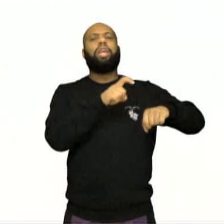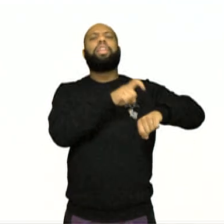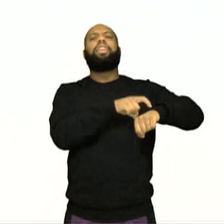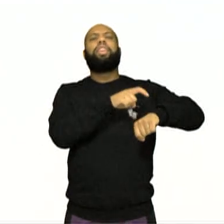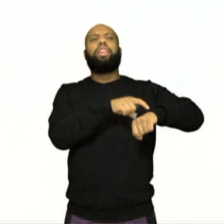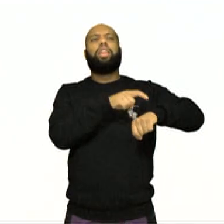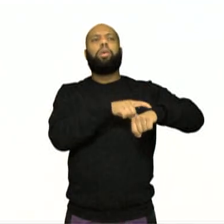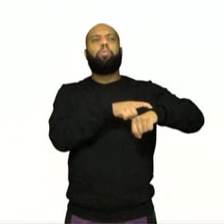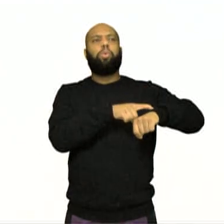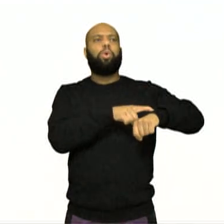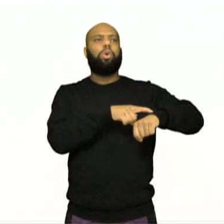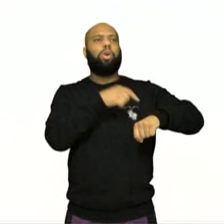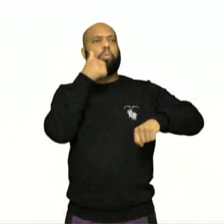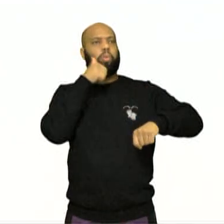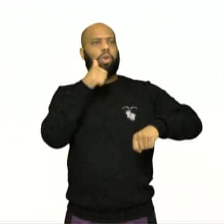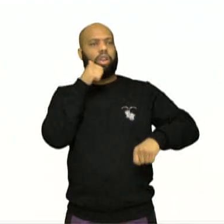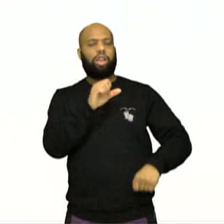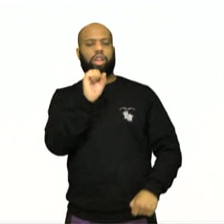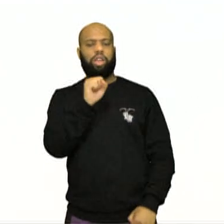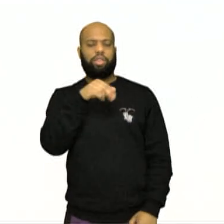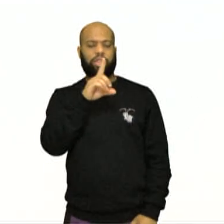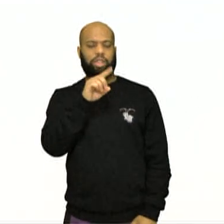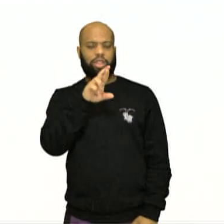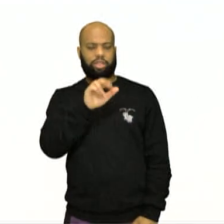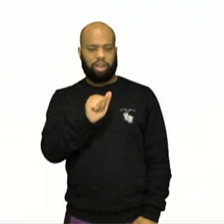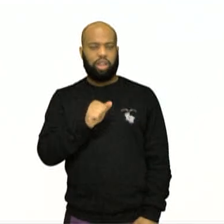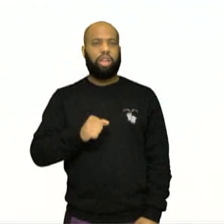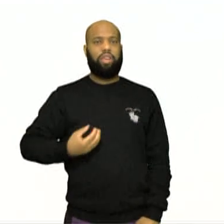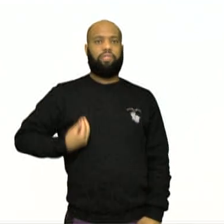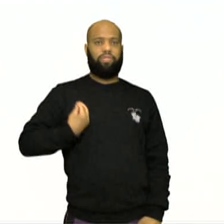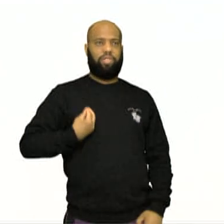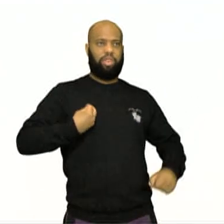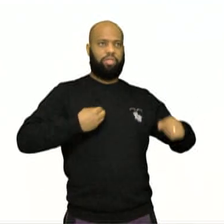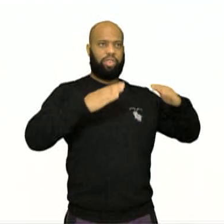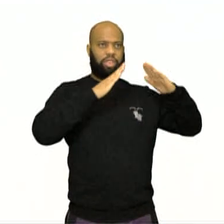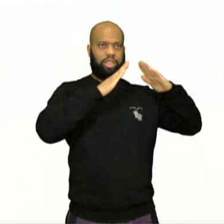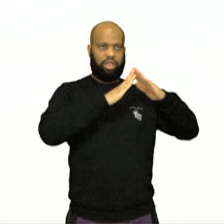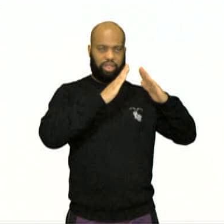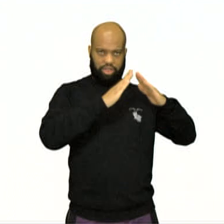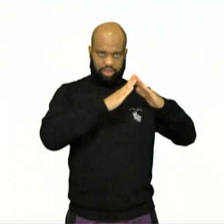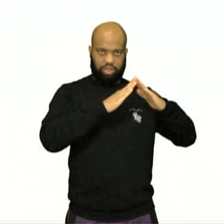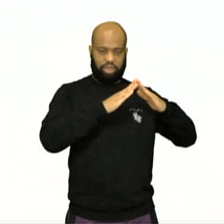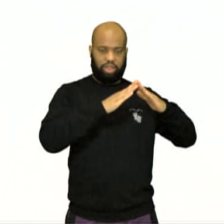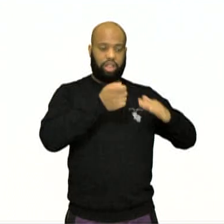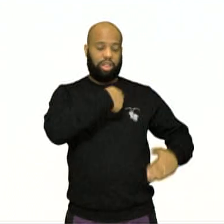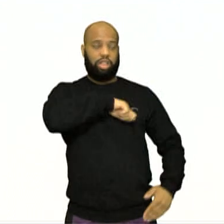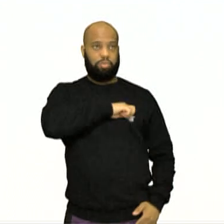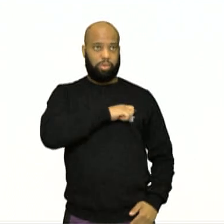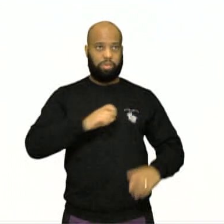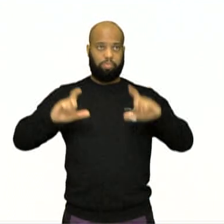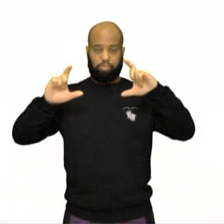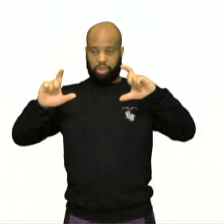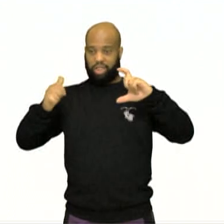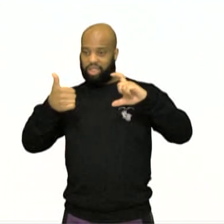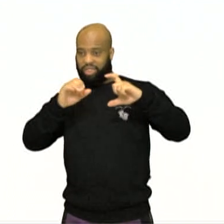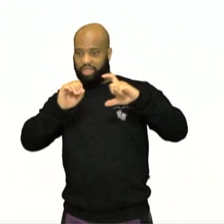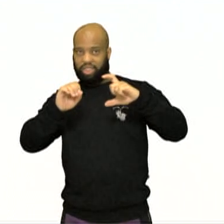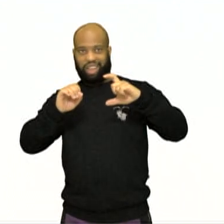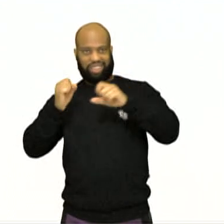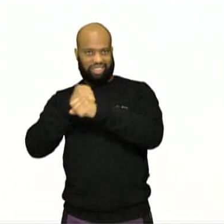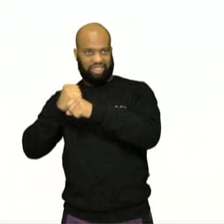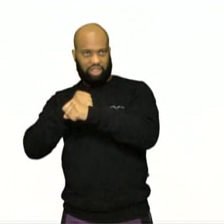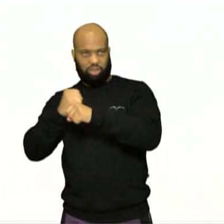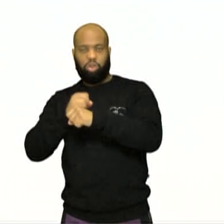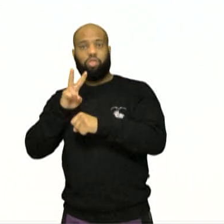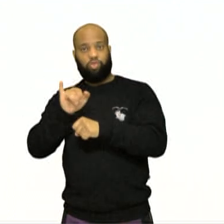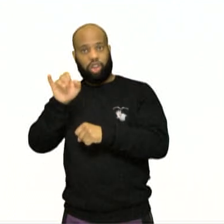na Espanha? Entre parênteses, por 10 anos, 10 years. Então você vai utilizar justamente a informação que está entre